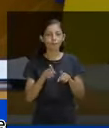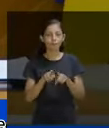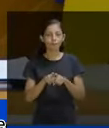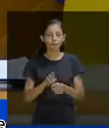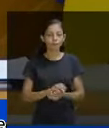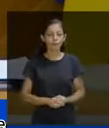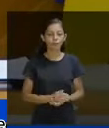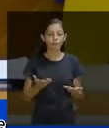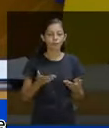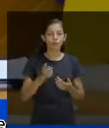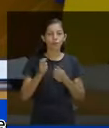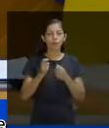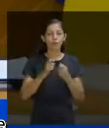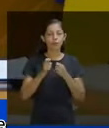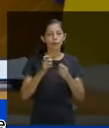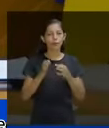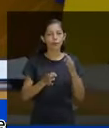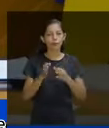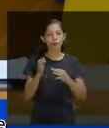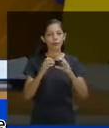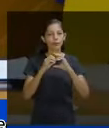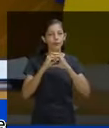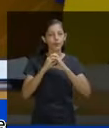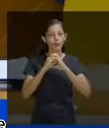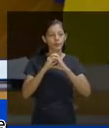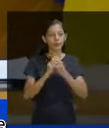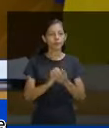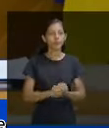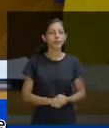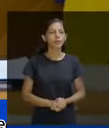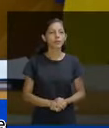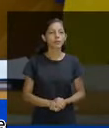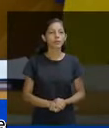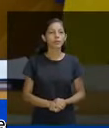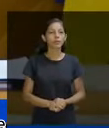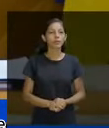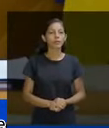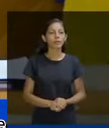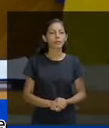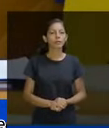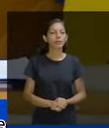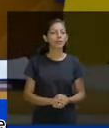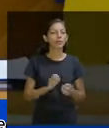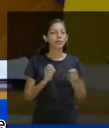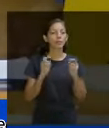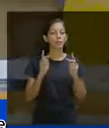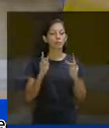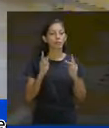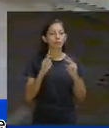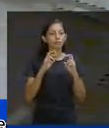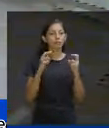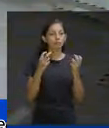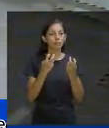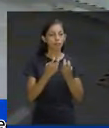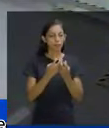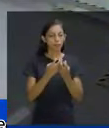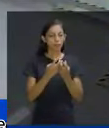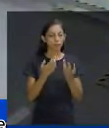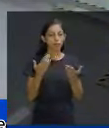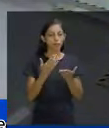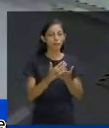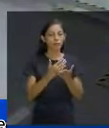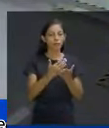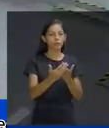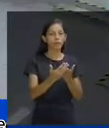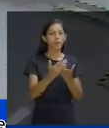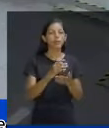Foco no presidente do Tribunal Regional Eleitoral, desembargador João Lages. Na tela, no canto direito superior, o logo do TRE, no canto direito inferior, janela de